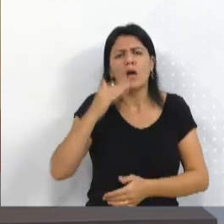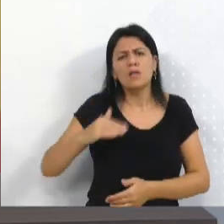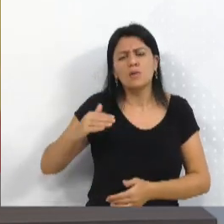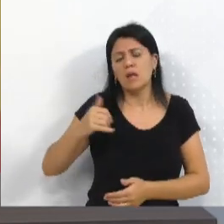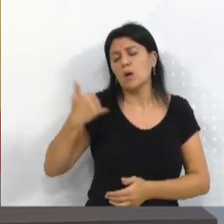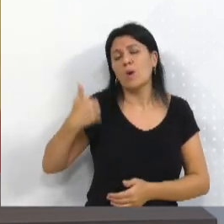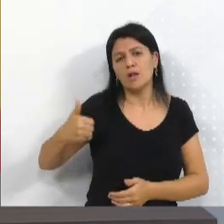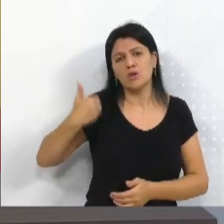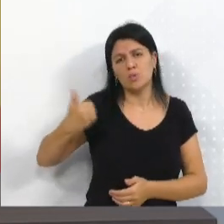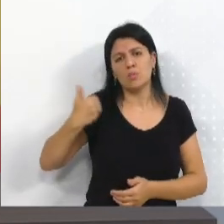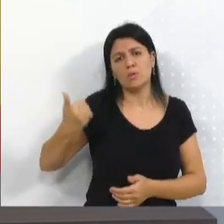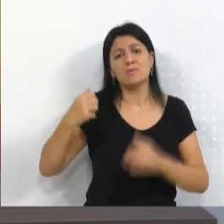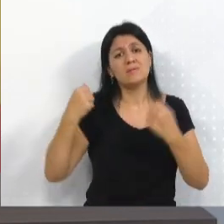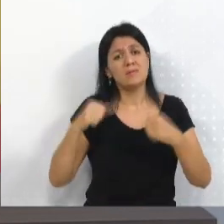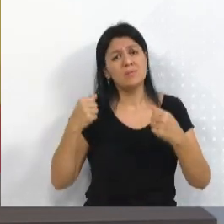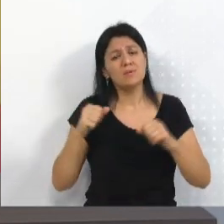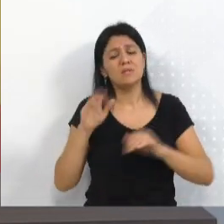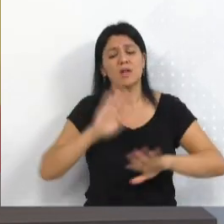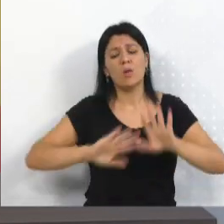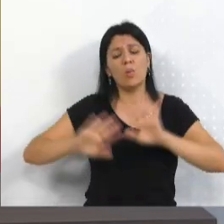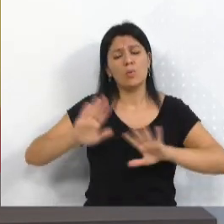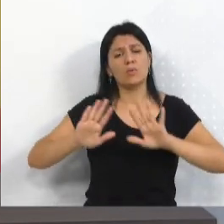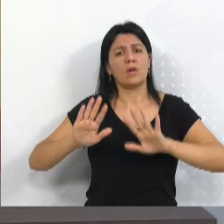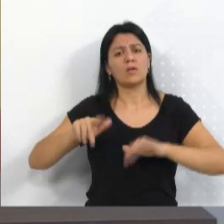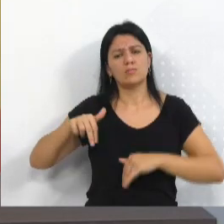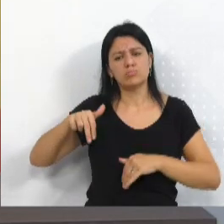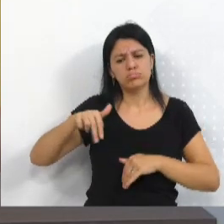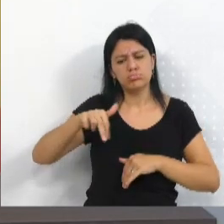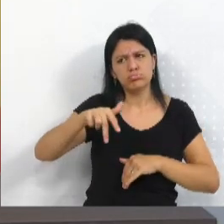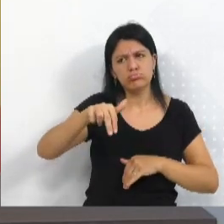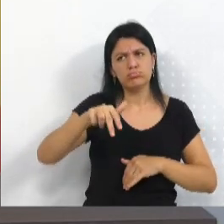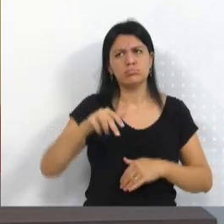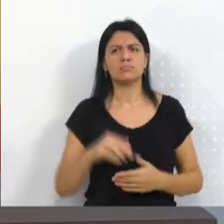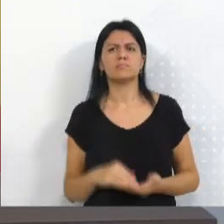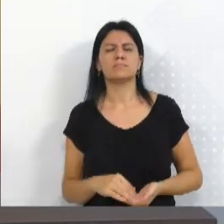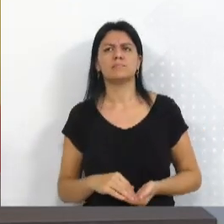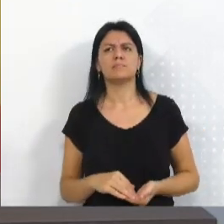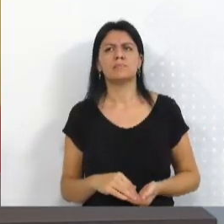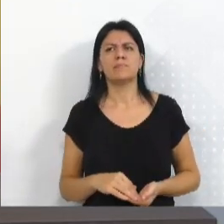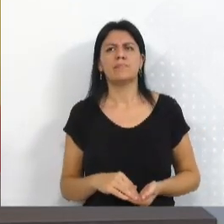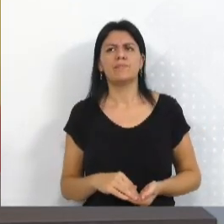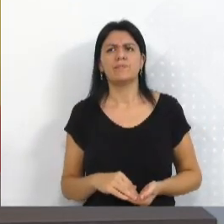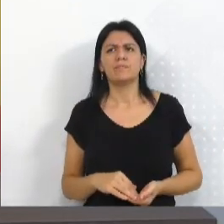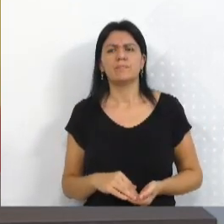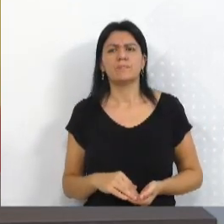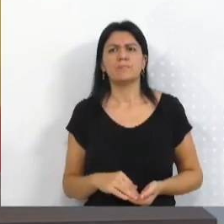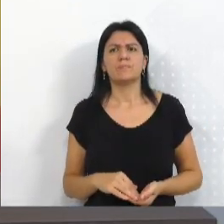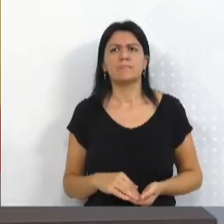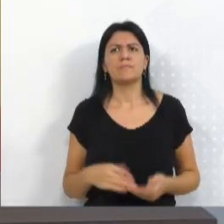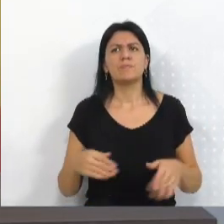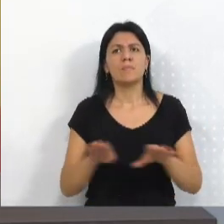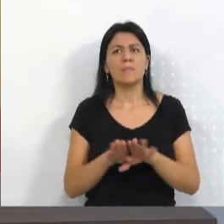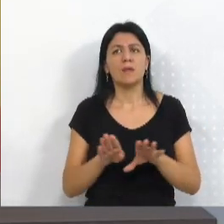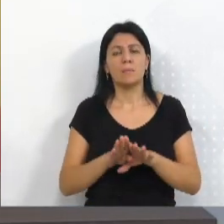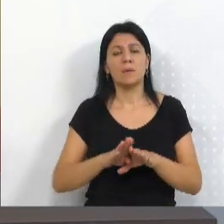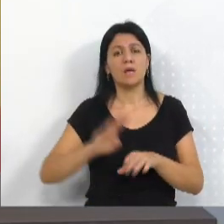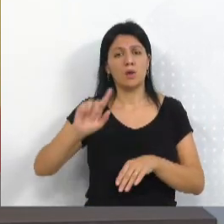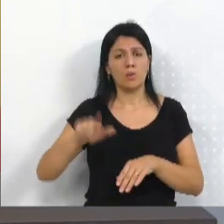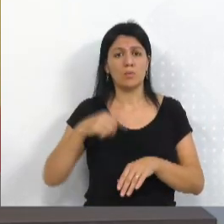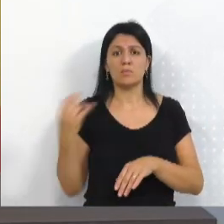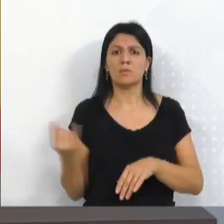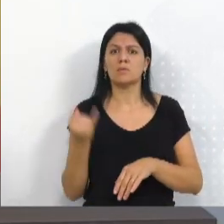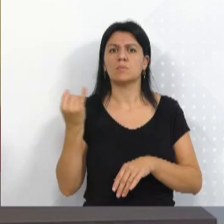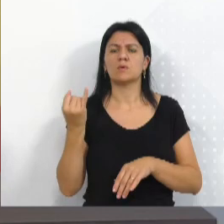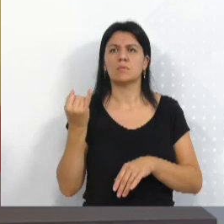né ter esse cuidado com para atravessar lá e uma e um outro uma outra situação que é bem mais